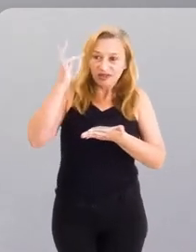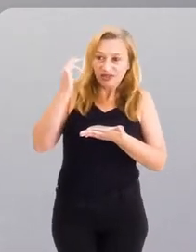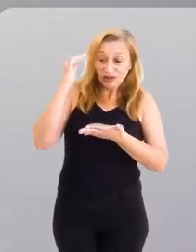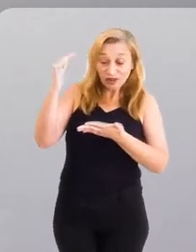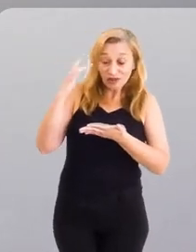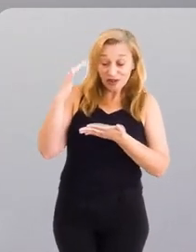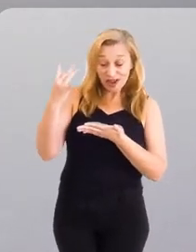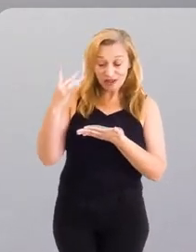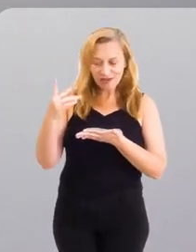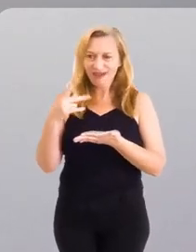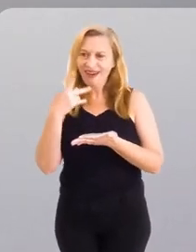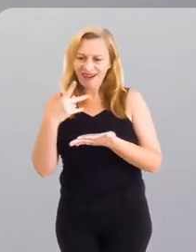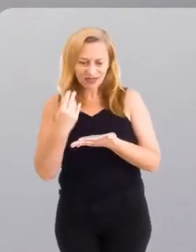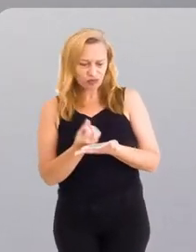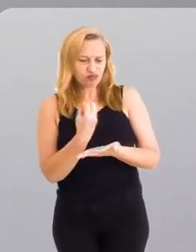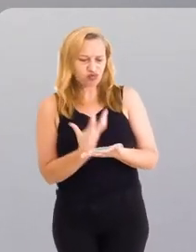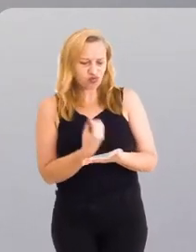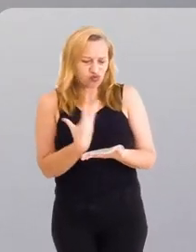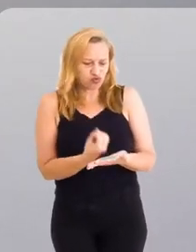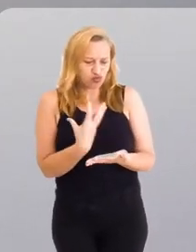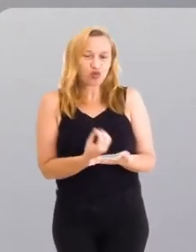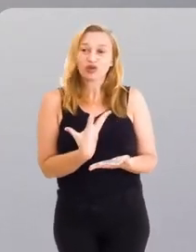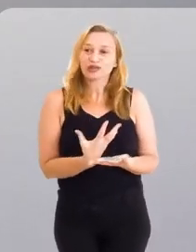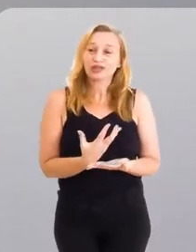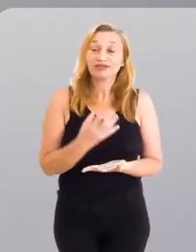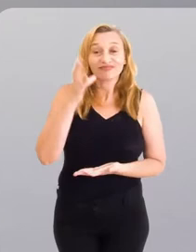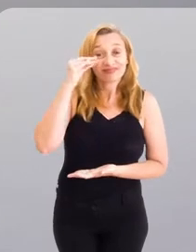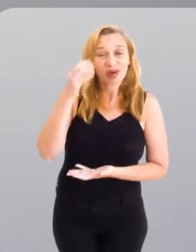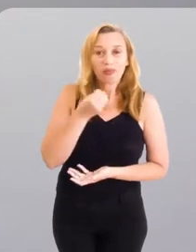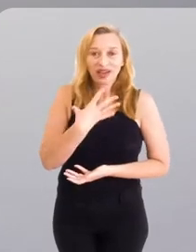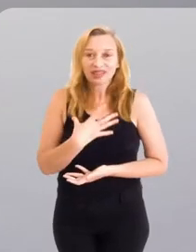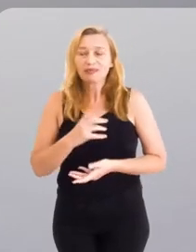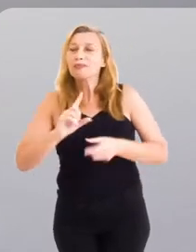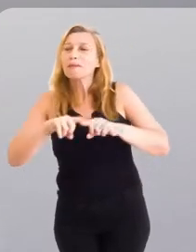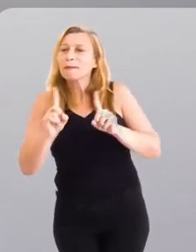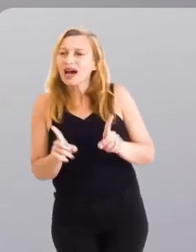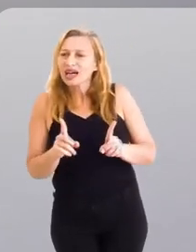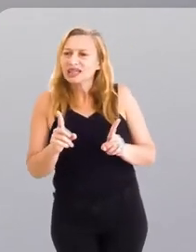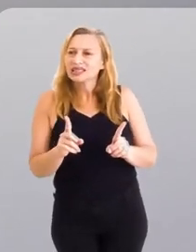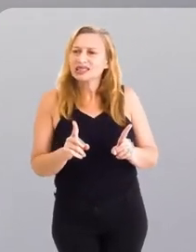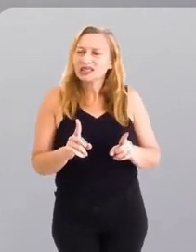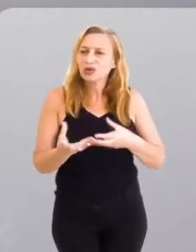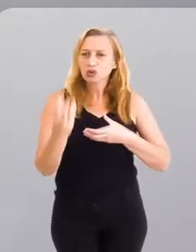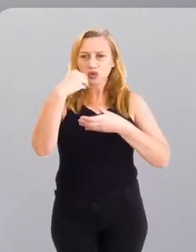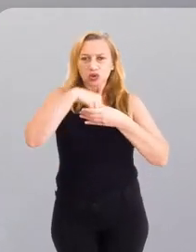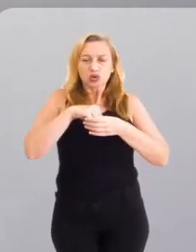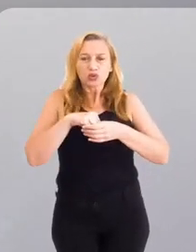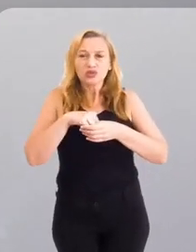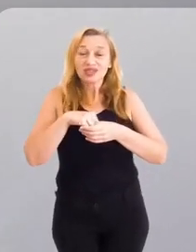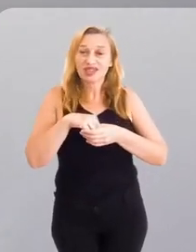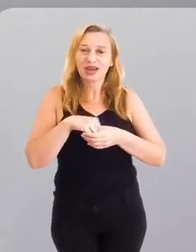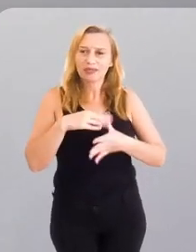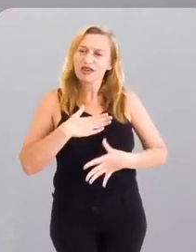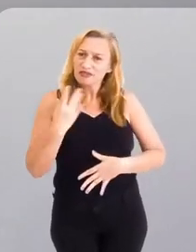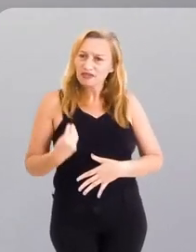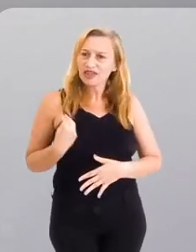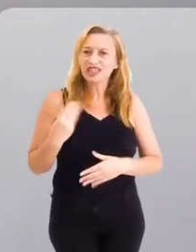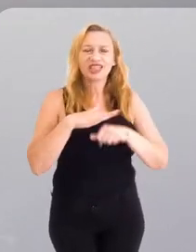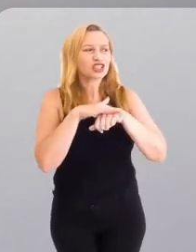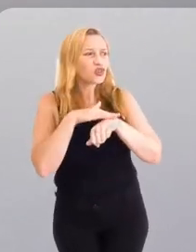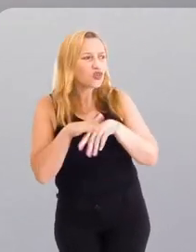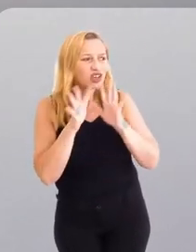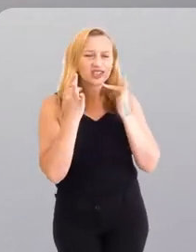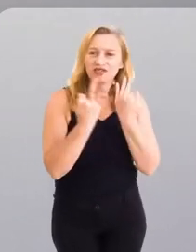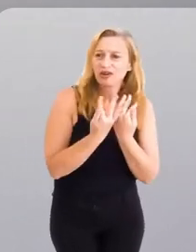filosofia, ensinavam alguma coisa, e aquilo já me animou e me interessou bastante. Mas, quando eu introduzi isso a